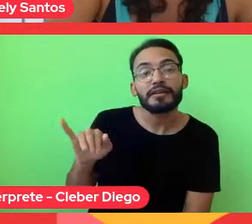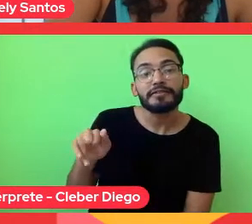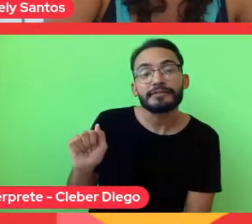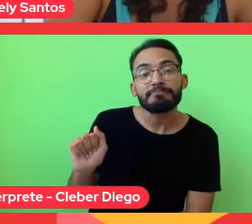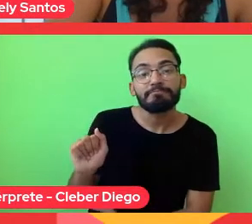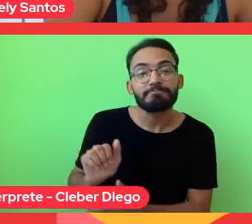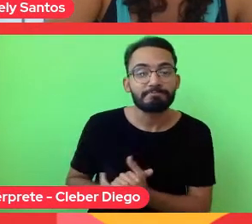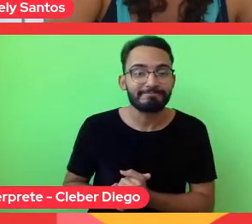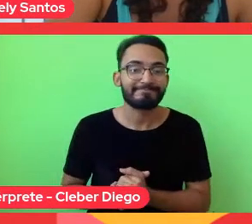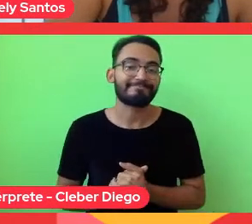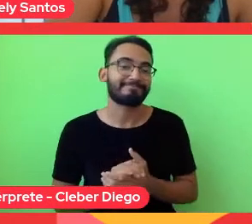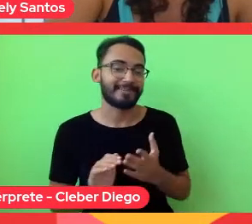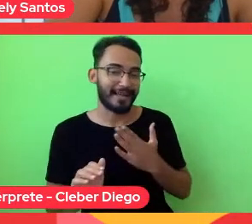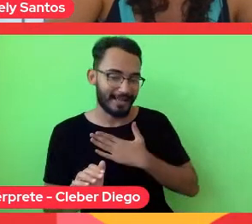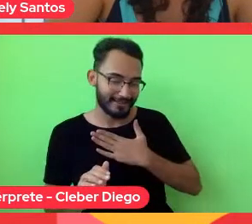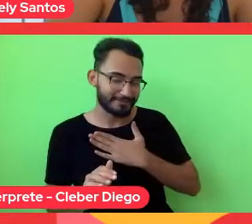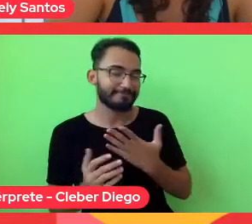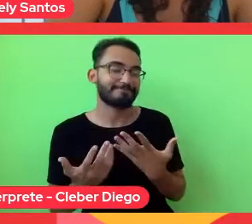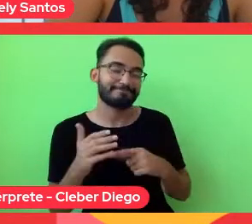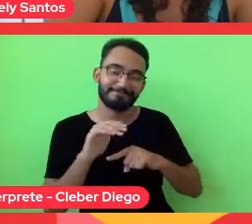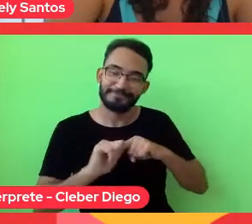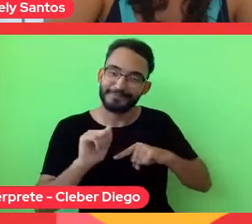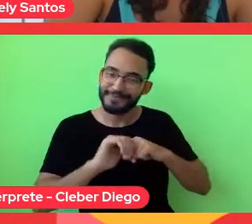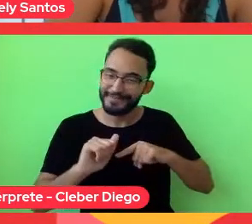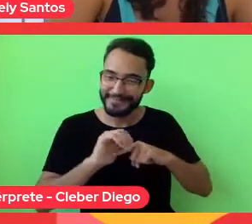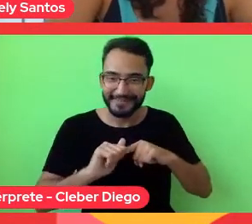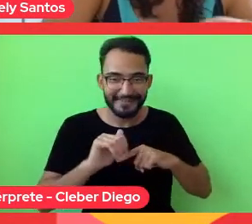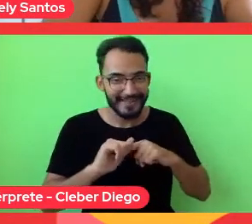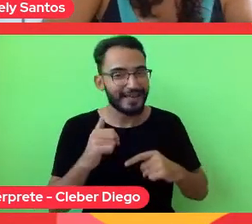Bom, eu também sou a puxa-saco da Brené aí.